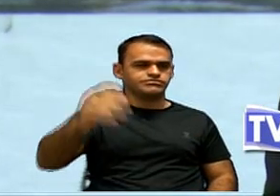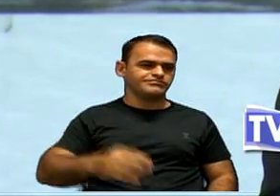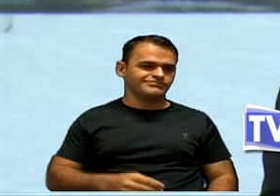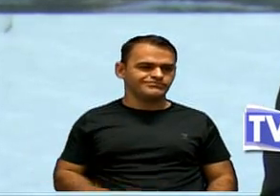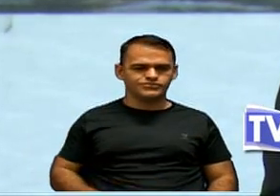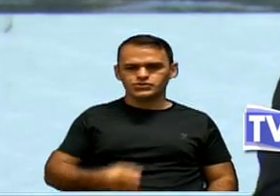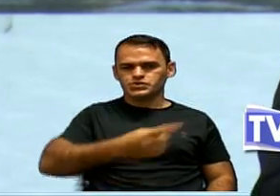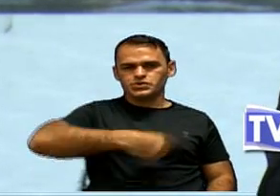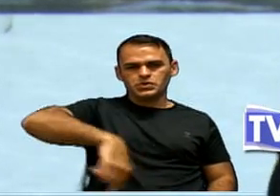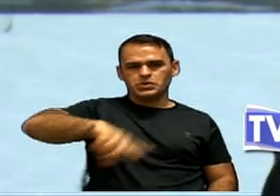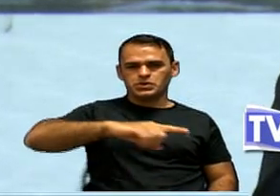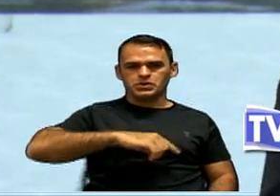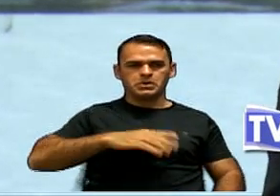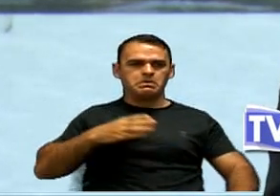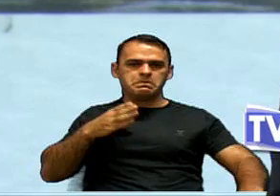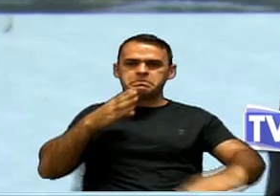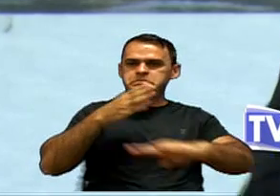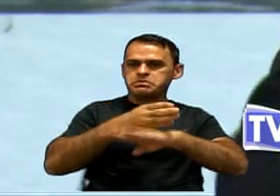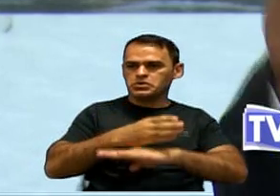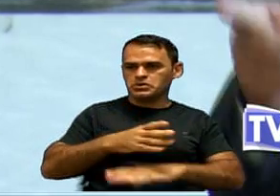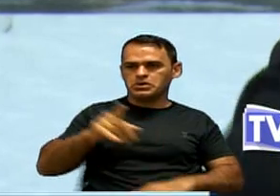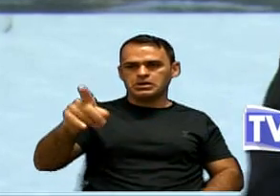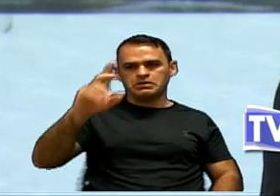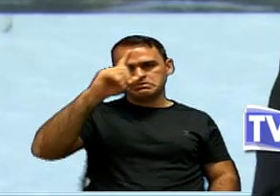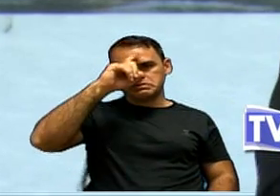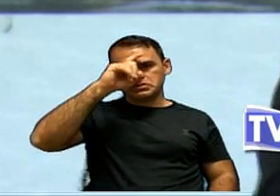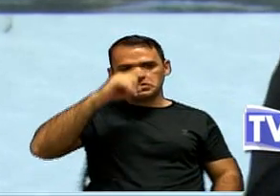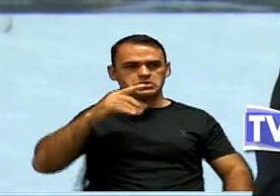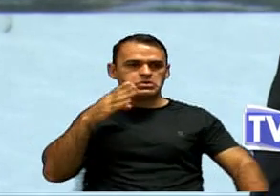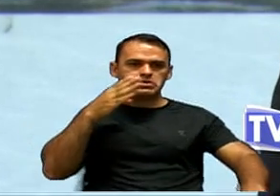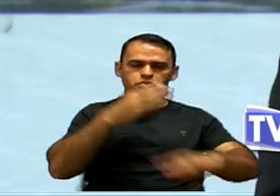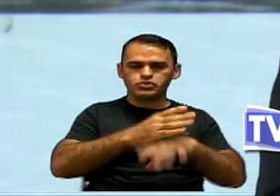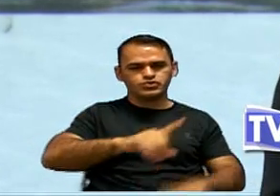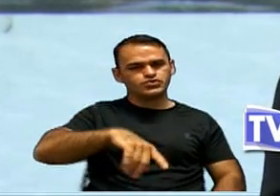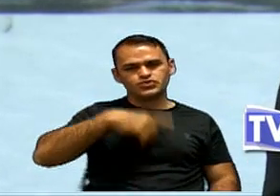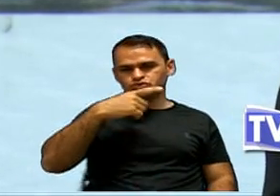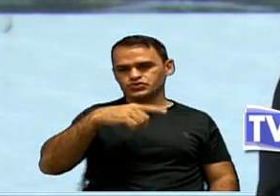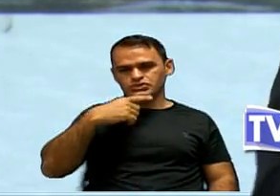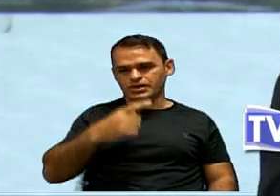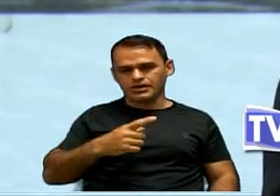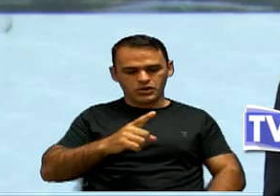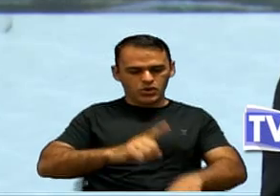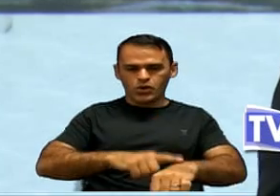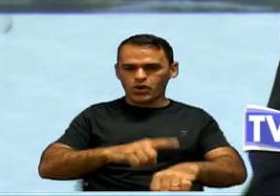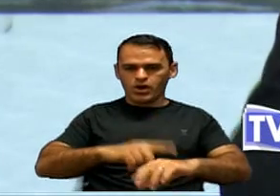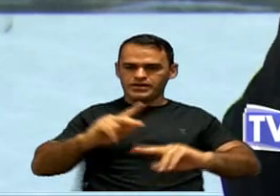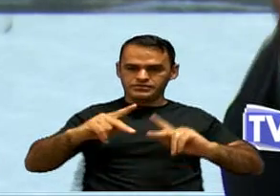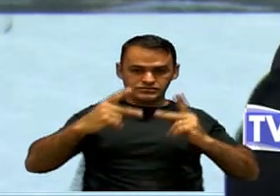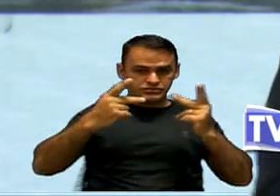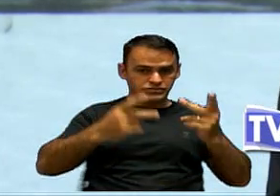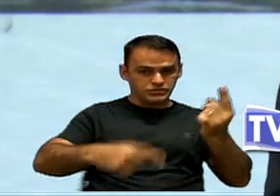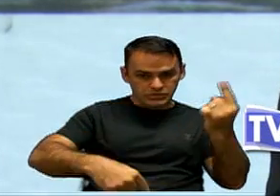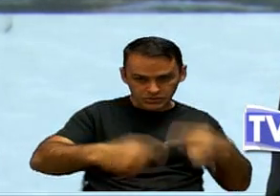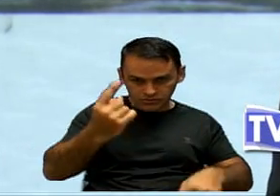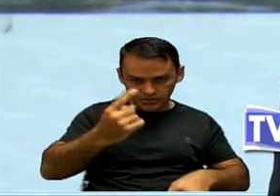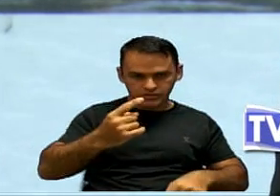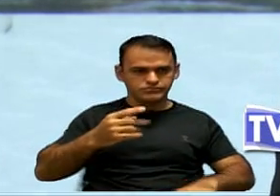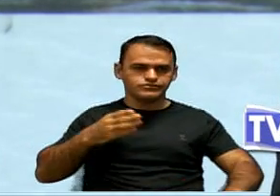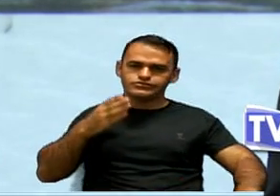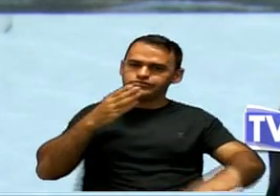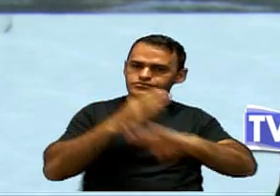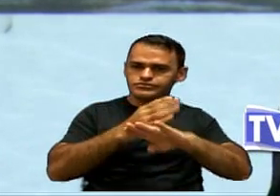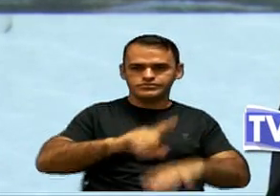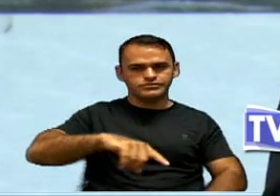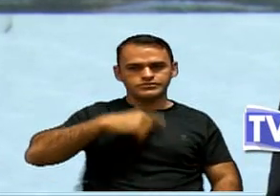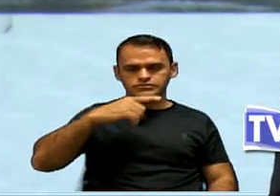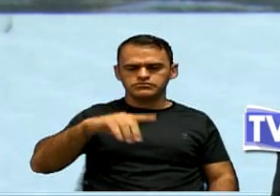autonomia para entrar no Hospital Regional e lá ver o paciente fora do horário de visita. Infelizmente não temos, mas a 1 hora da tarde meu advogado